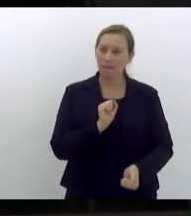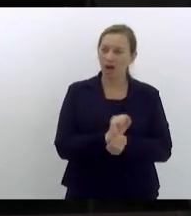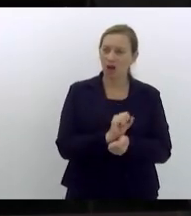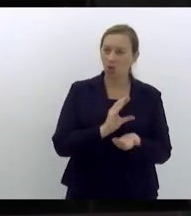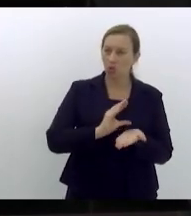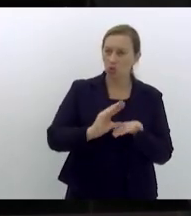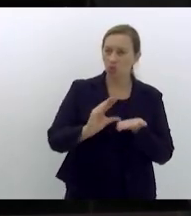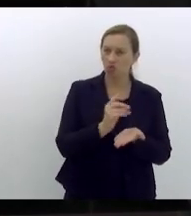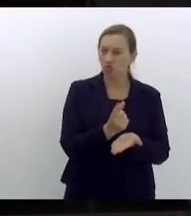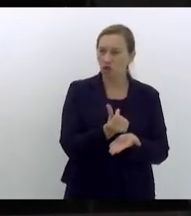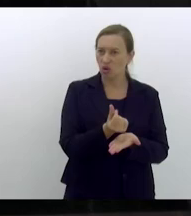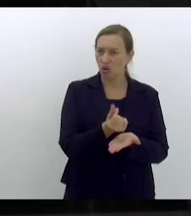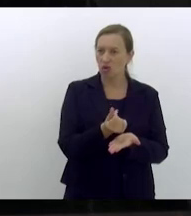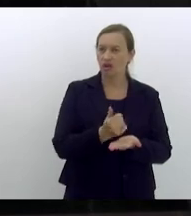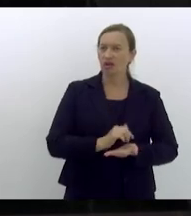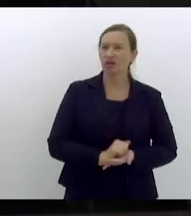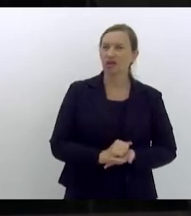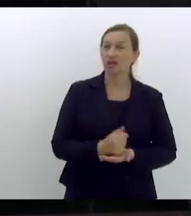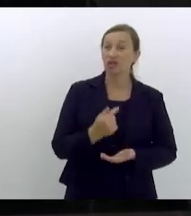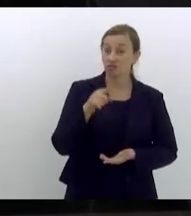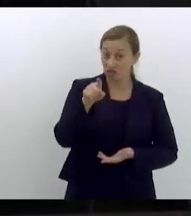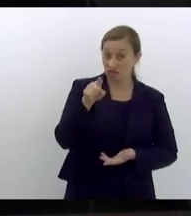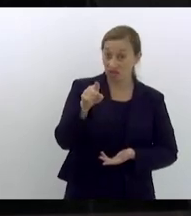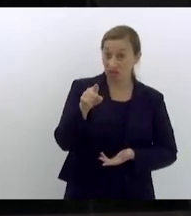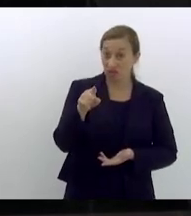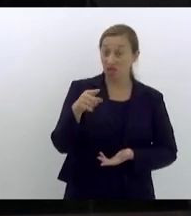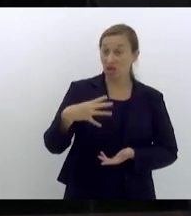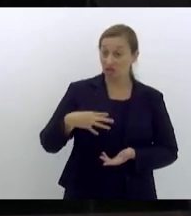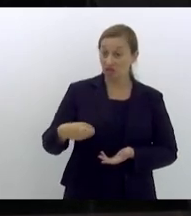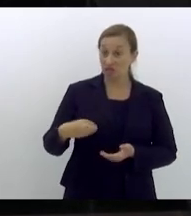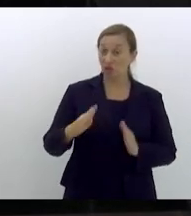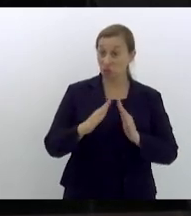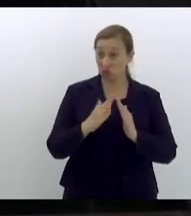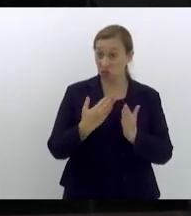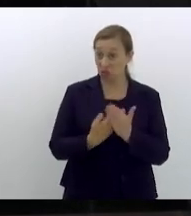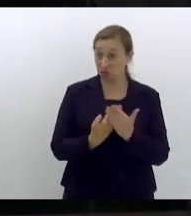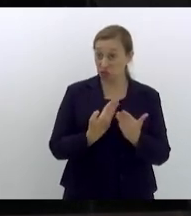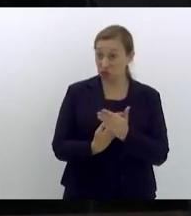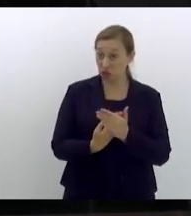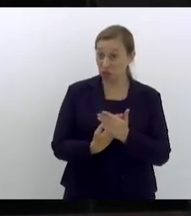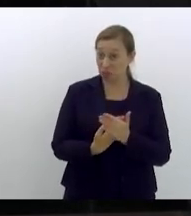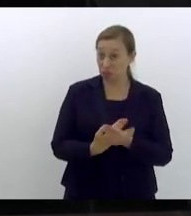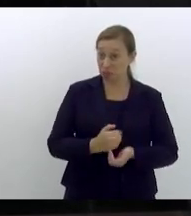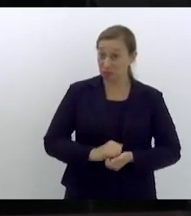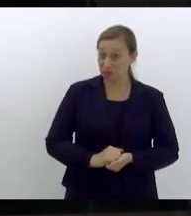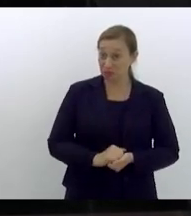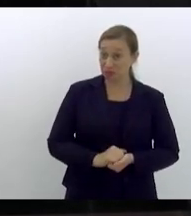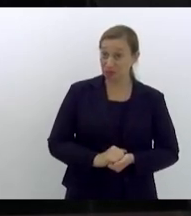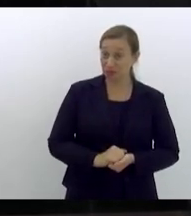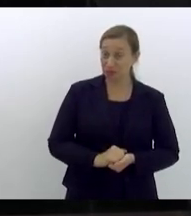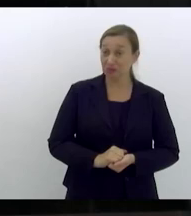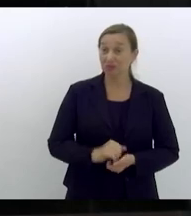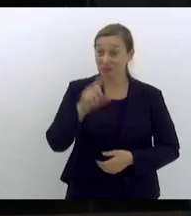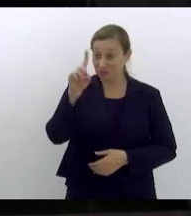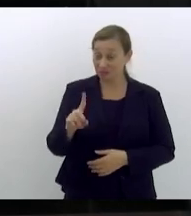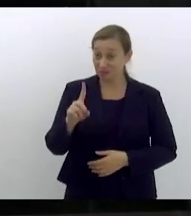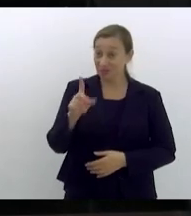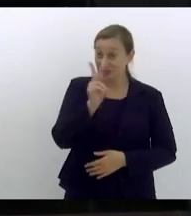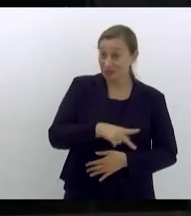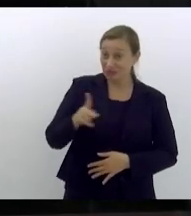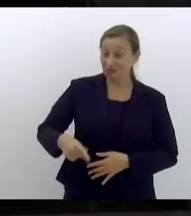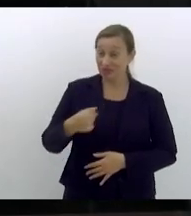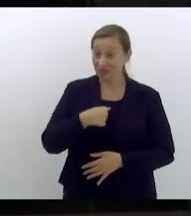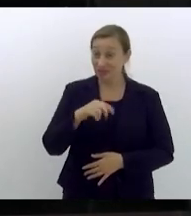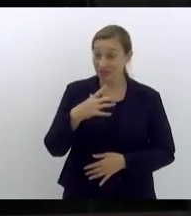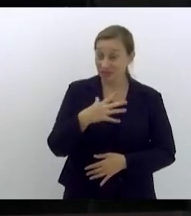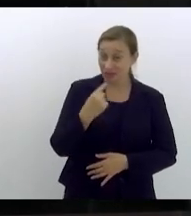merenda escolar você como eu que tenho filho na rede pública sabe que eu tô te falando você que é diretora Professor como eu